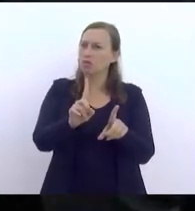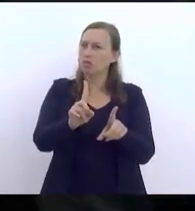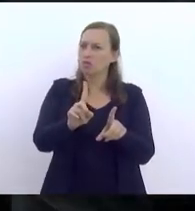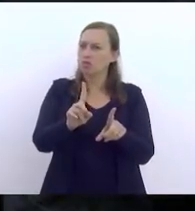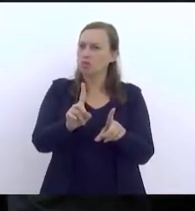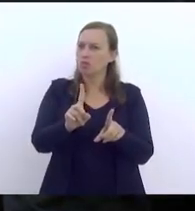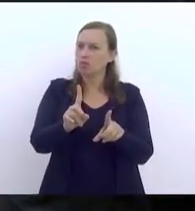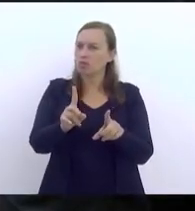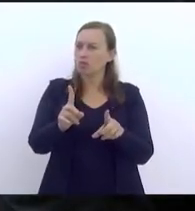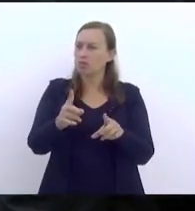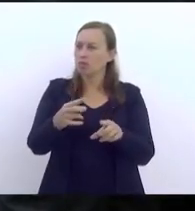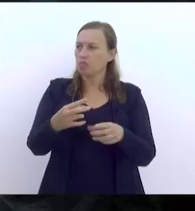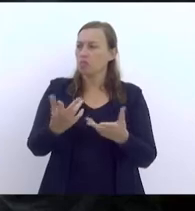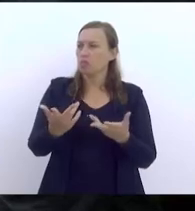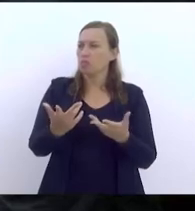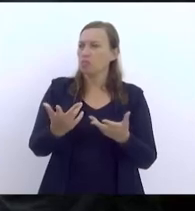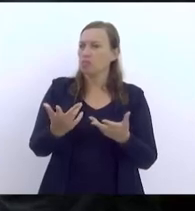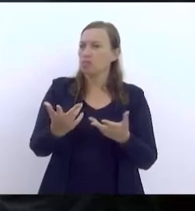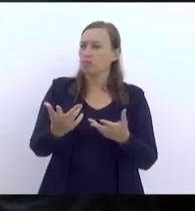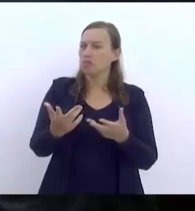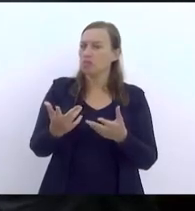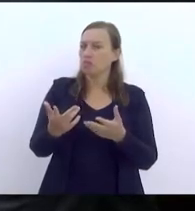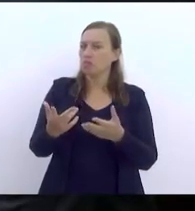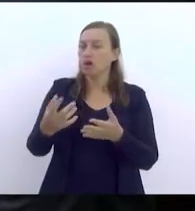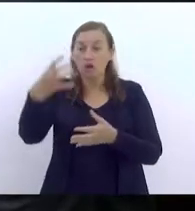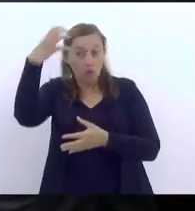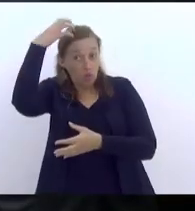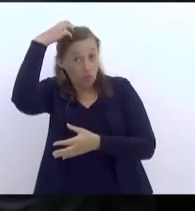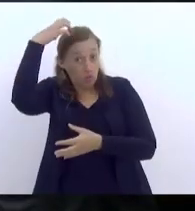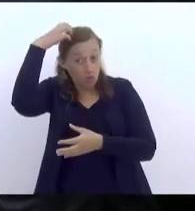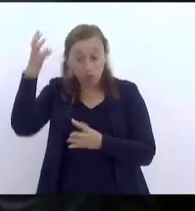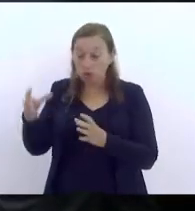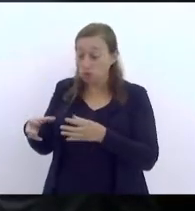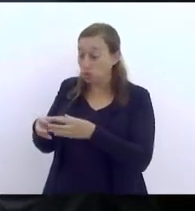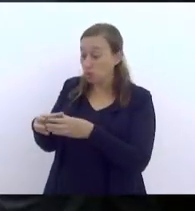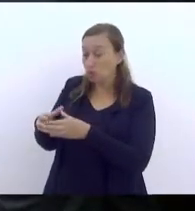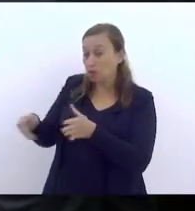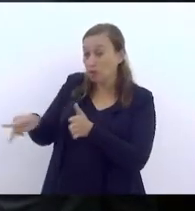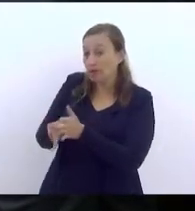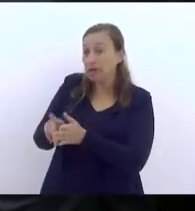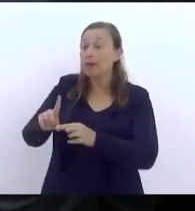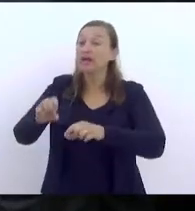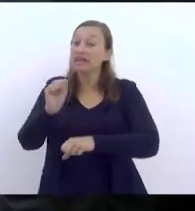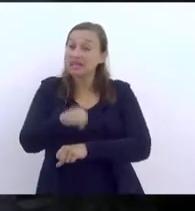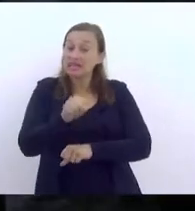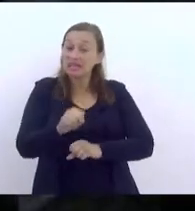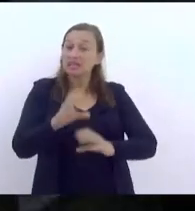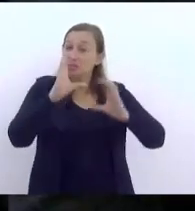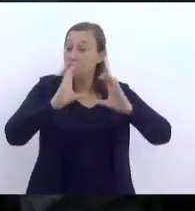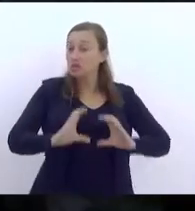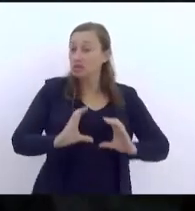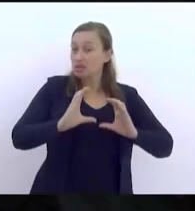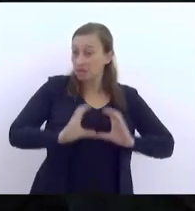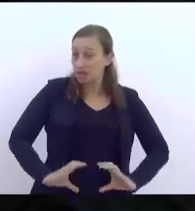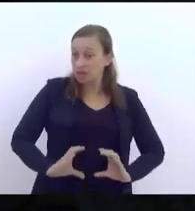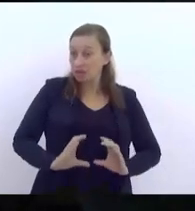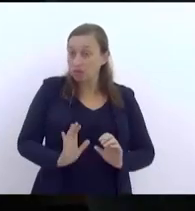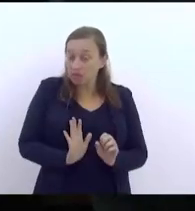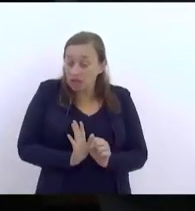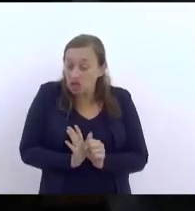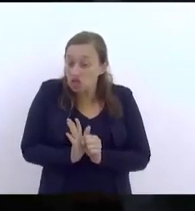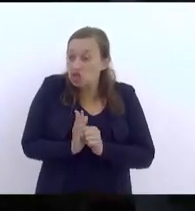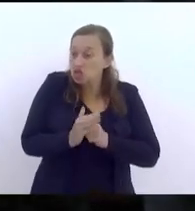a organização que ele pertence. É o ato do cidadão que está disfarçado numa